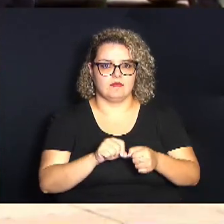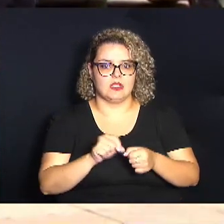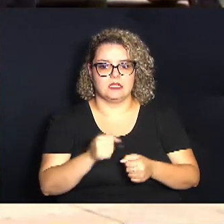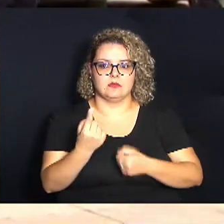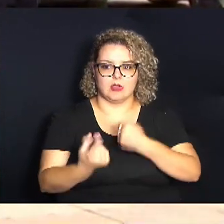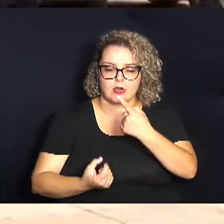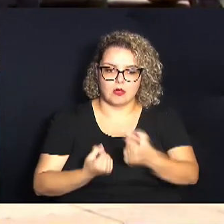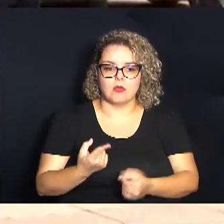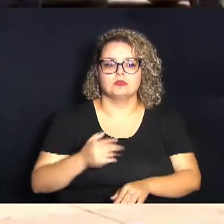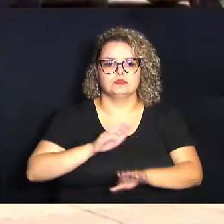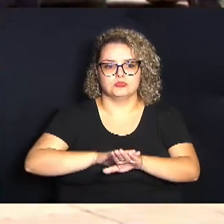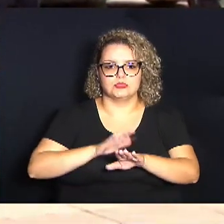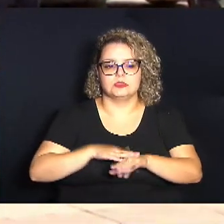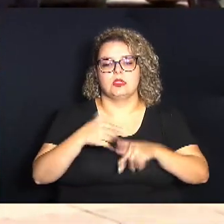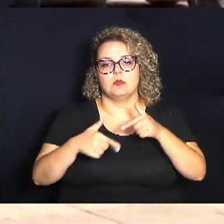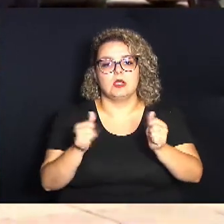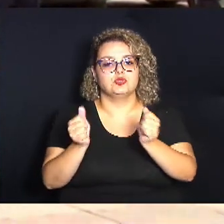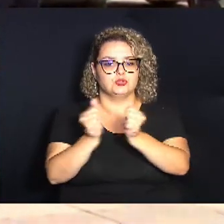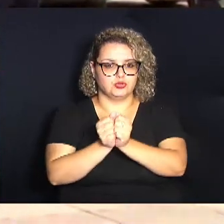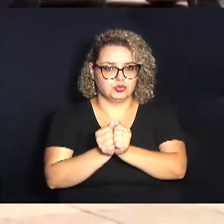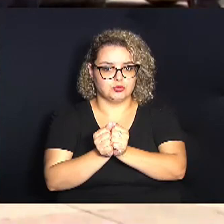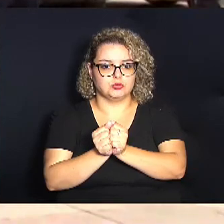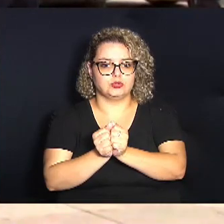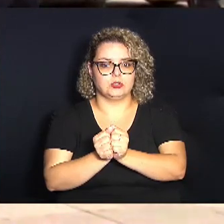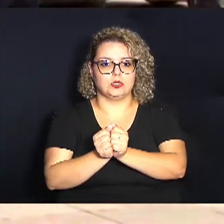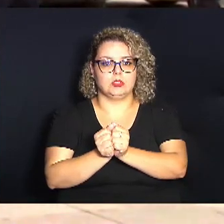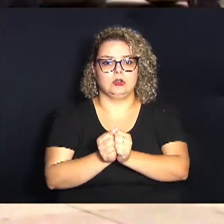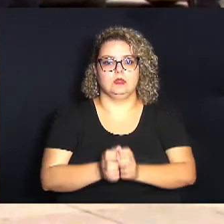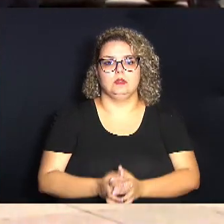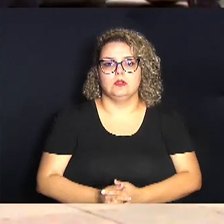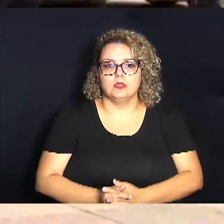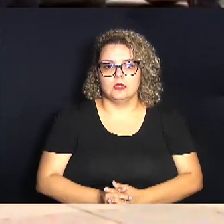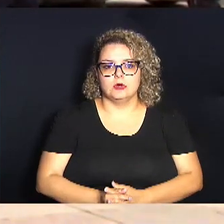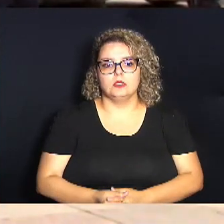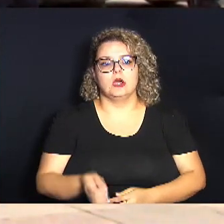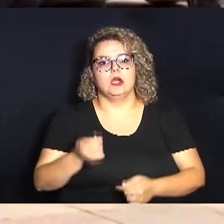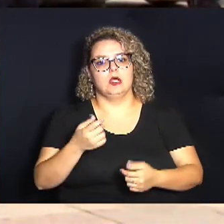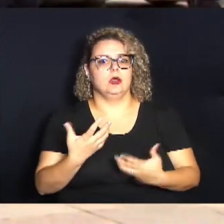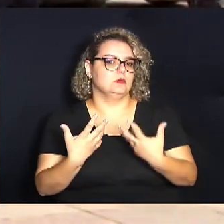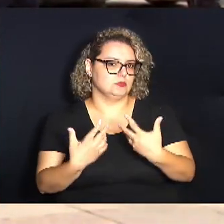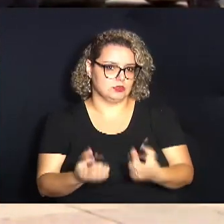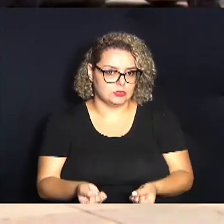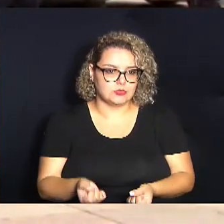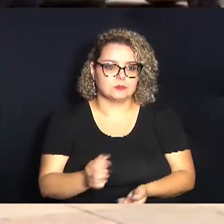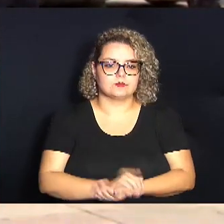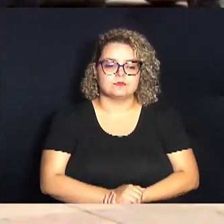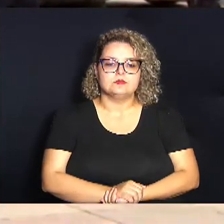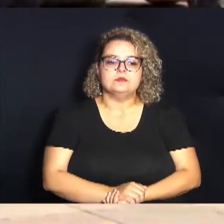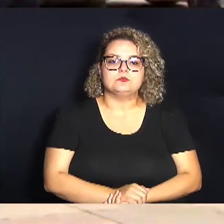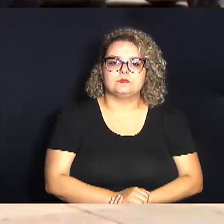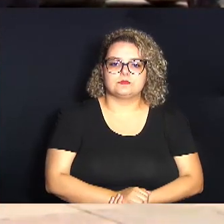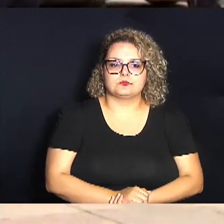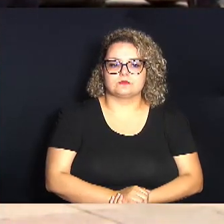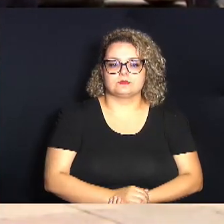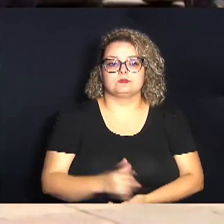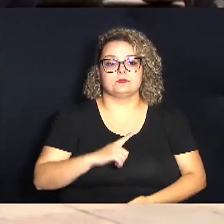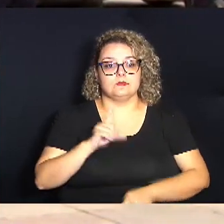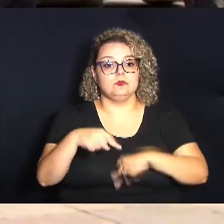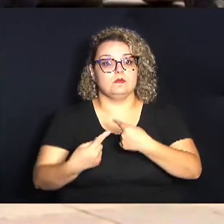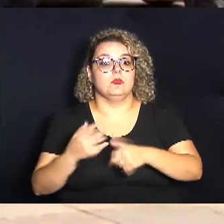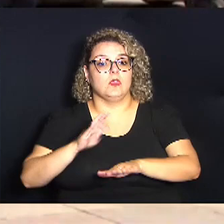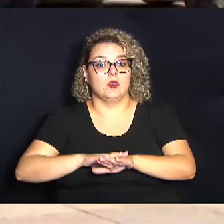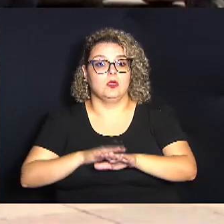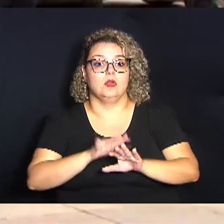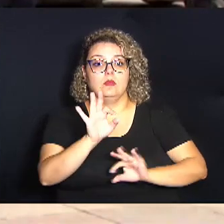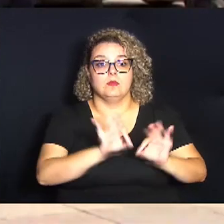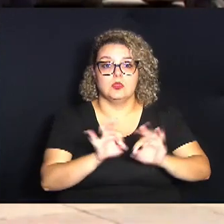algumas operações em conjunto, né, com vistas aí à diminuição dos indicadores. Mas já temos algumas outras operações